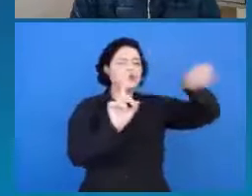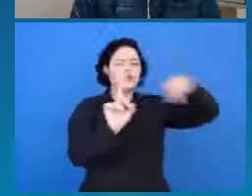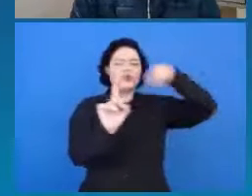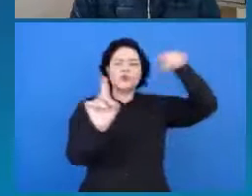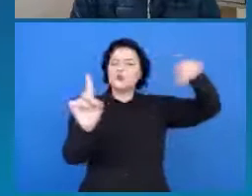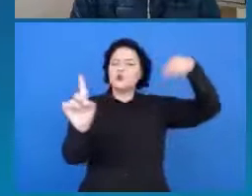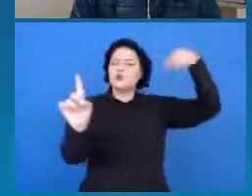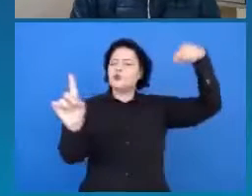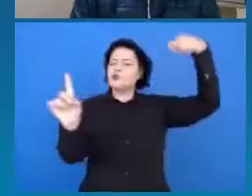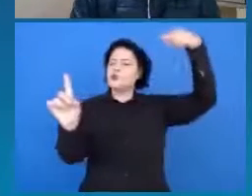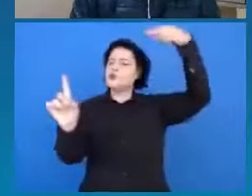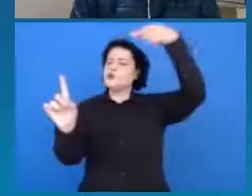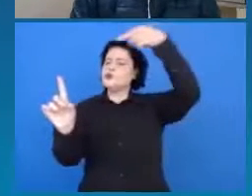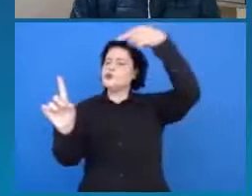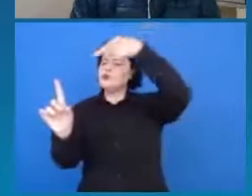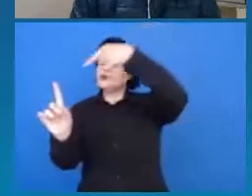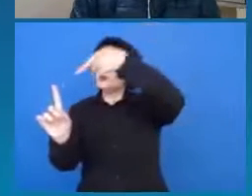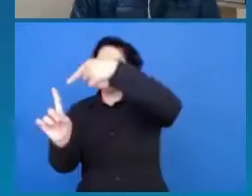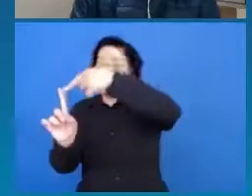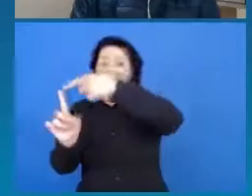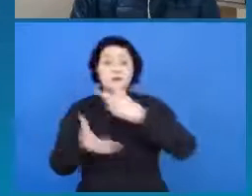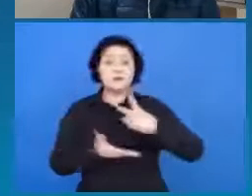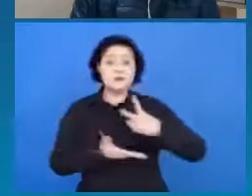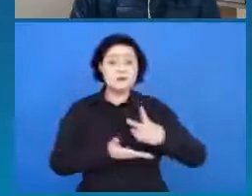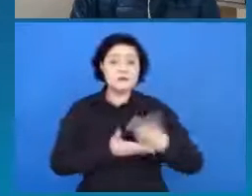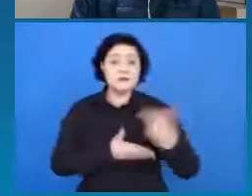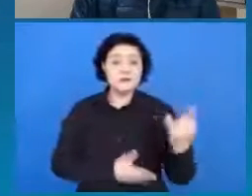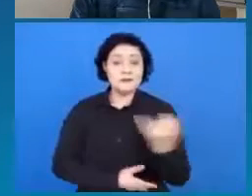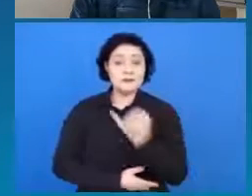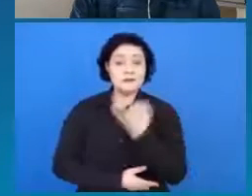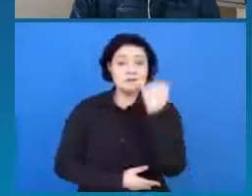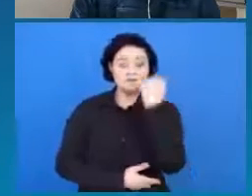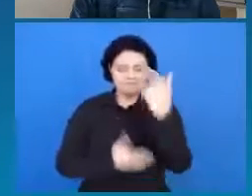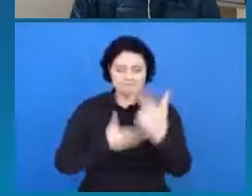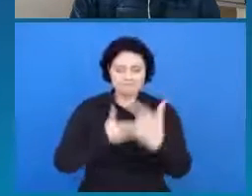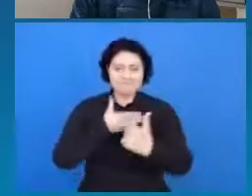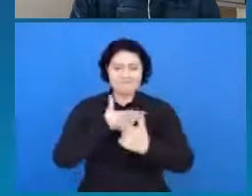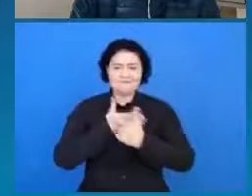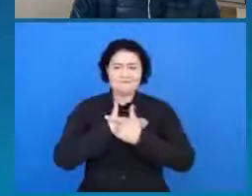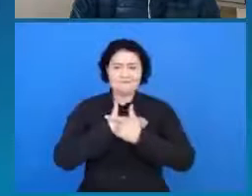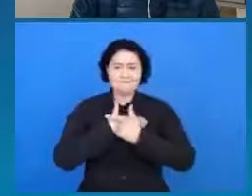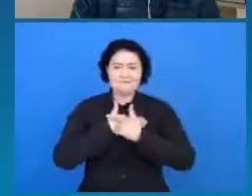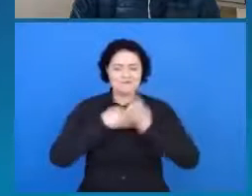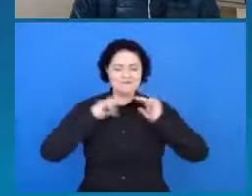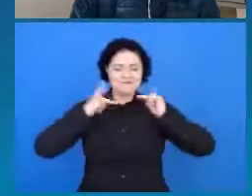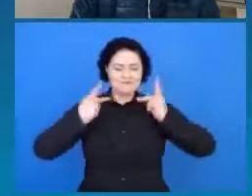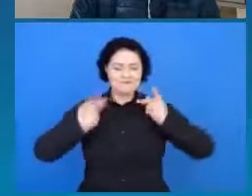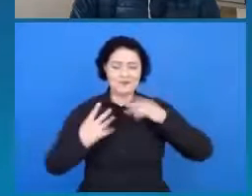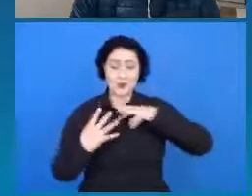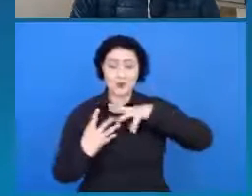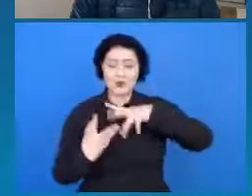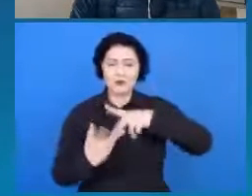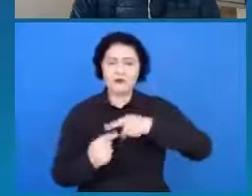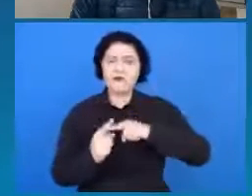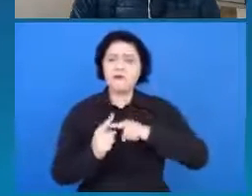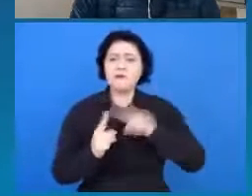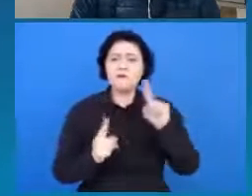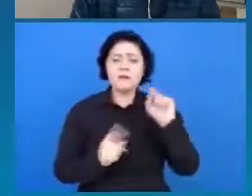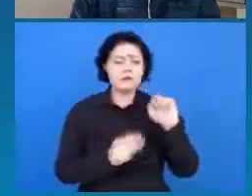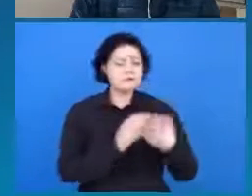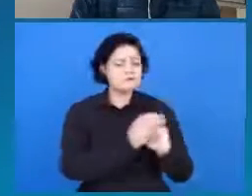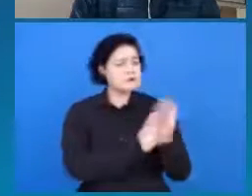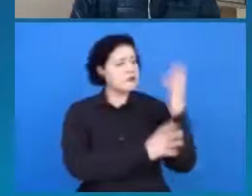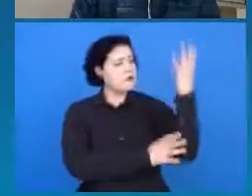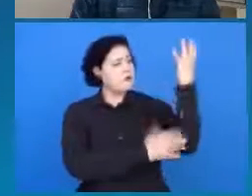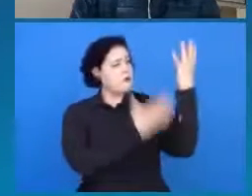destinos continuando a desempenhar seu importante papel da criação a base árvore é